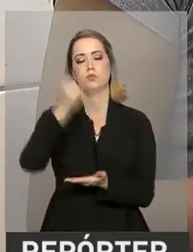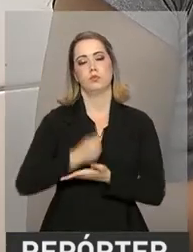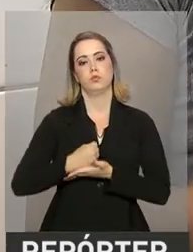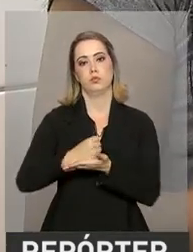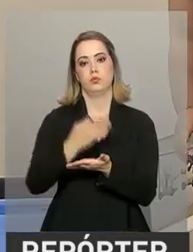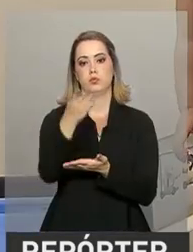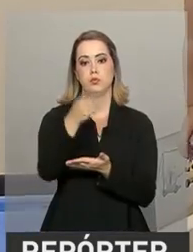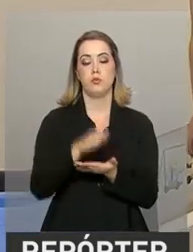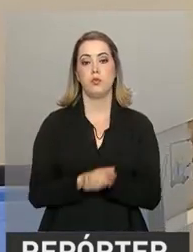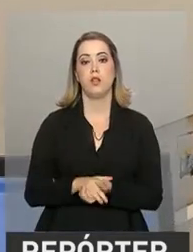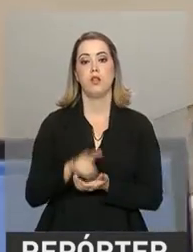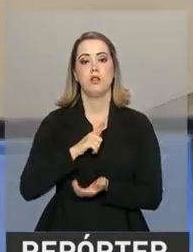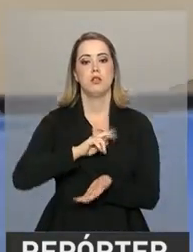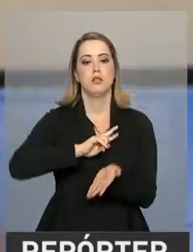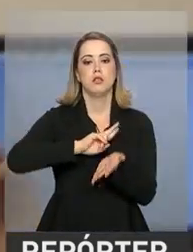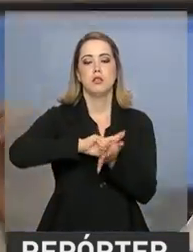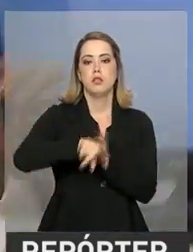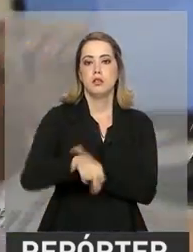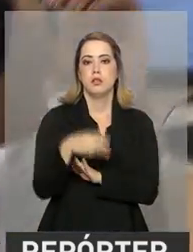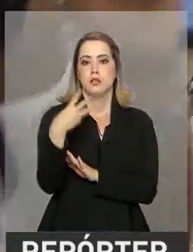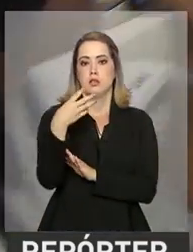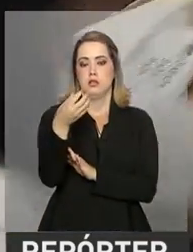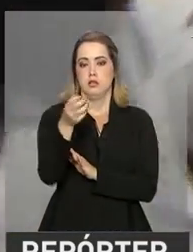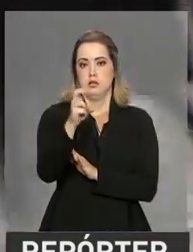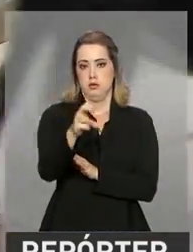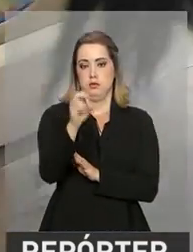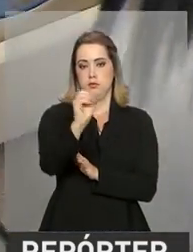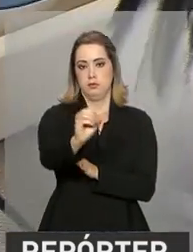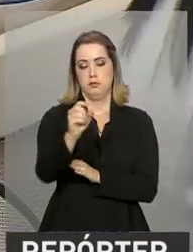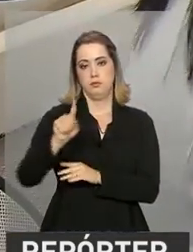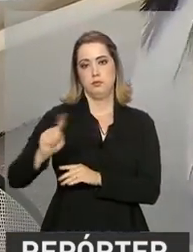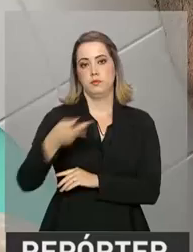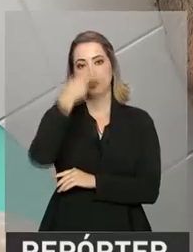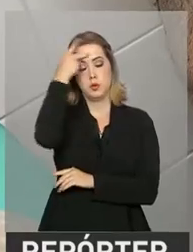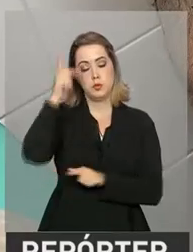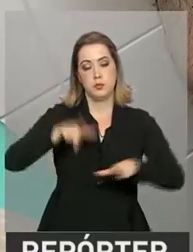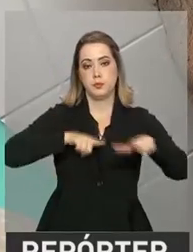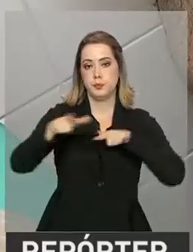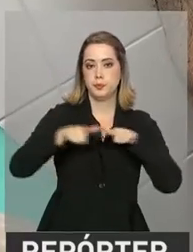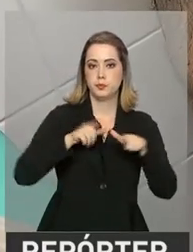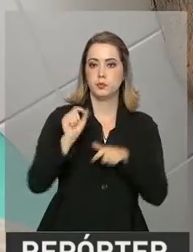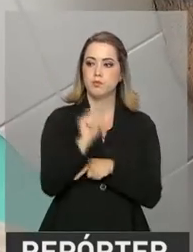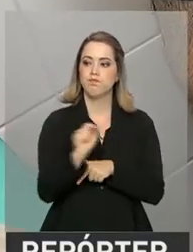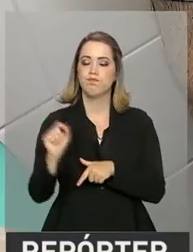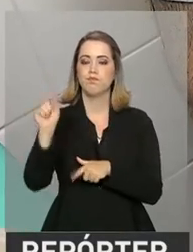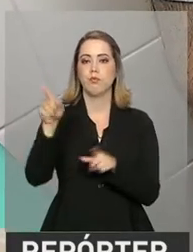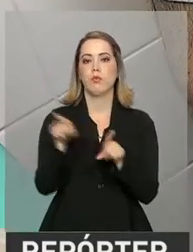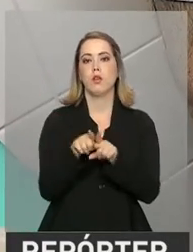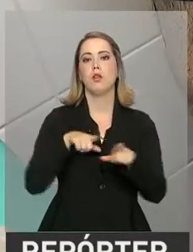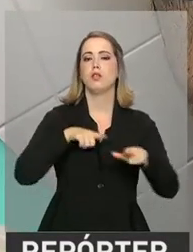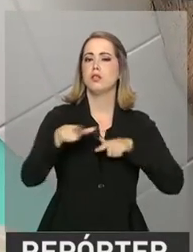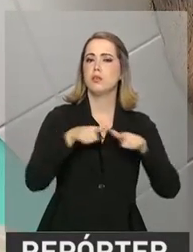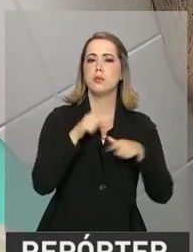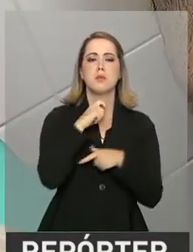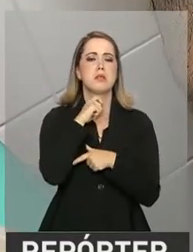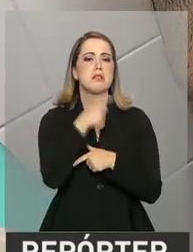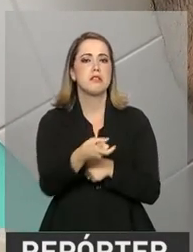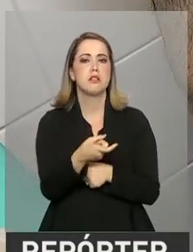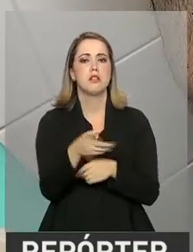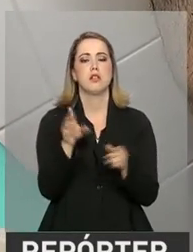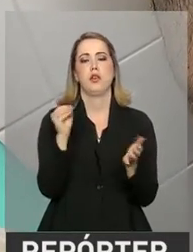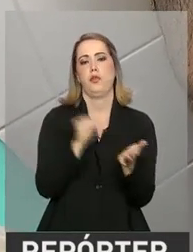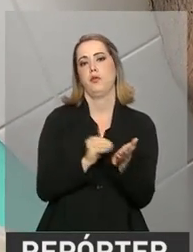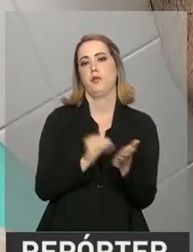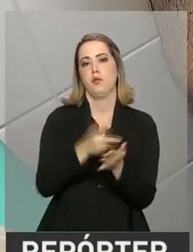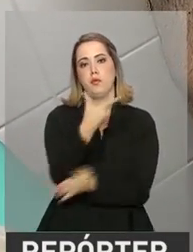A iniciativa envolve mais de 350 mil profissionais da saúde em todo o país, que trabalham para que ninguém fique sem